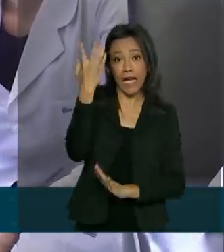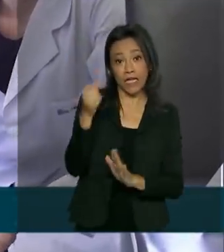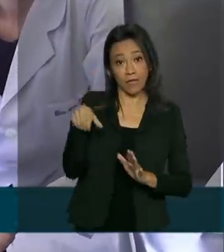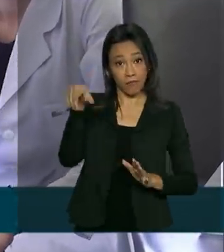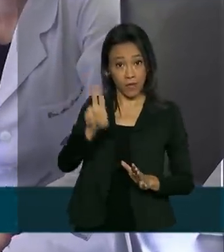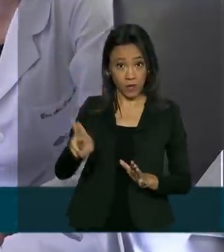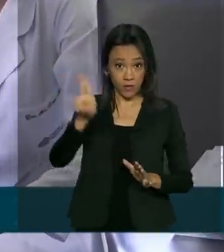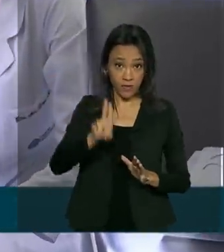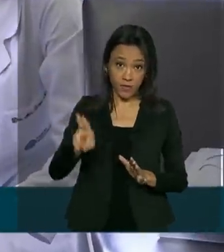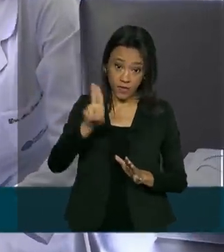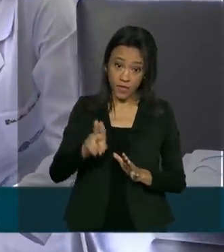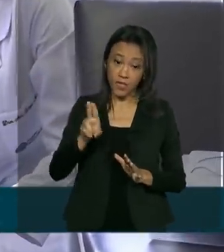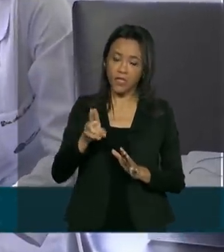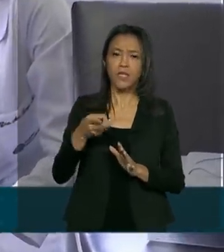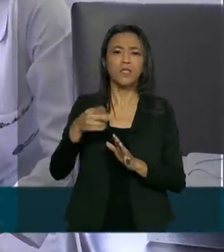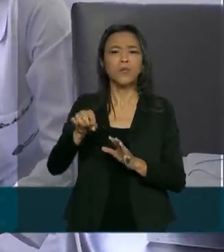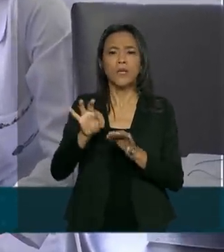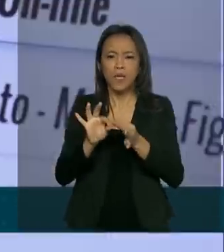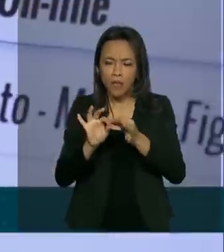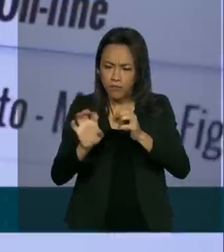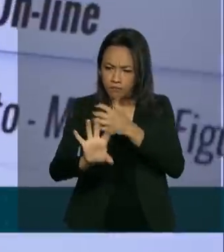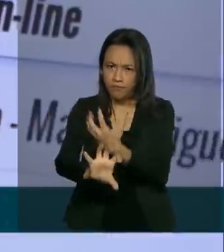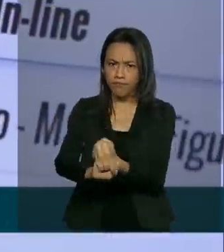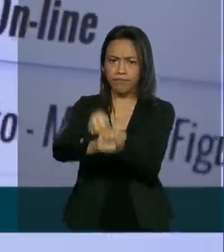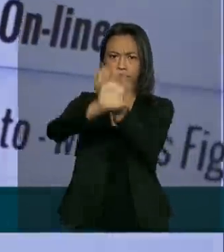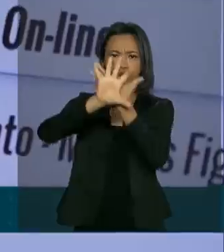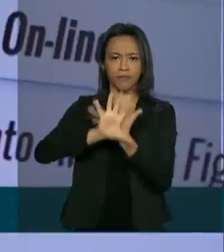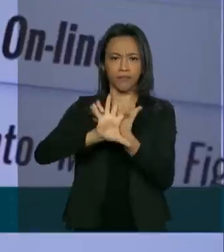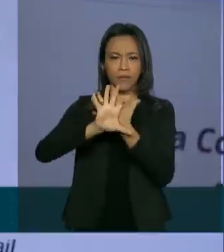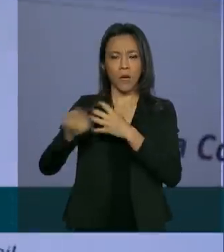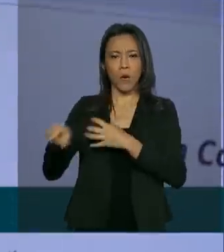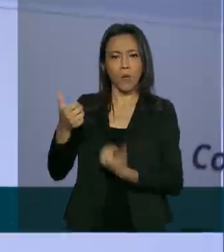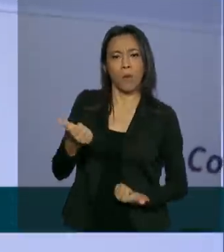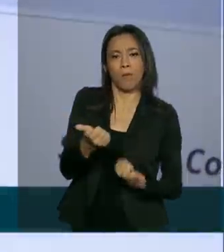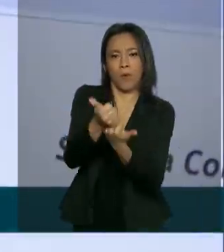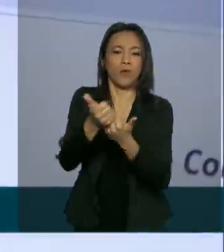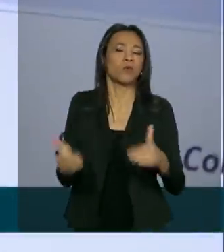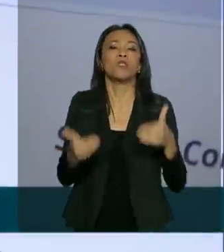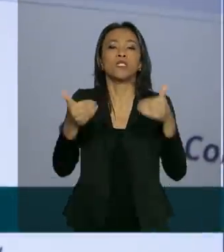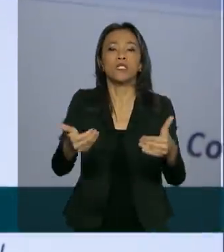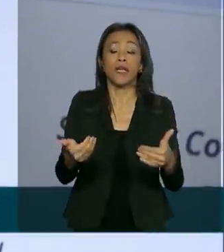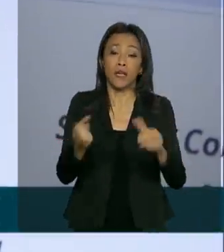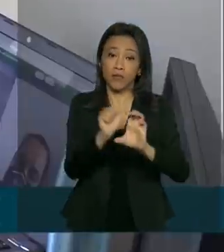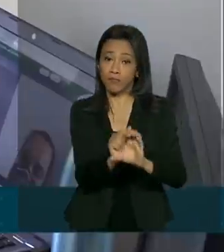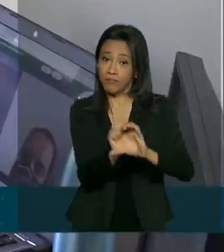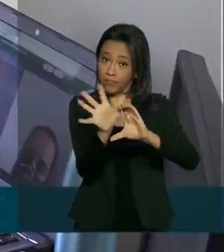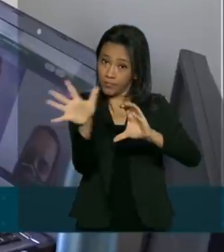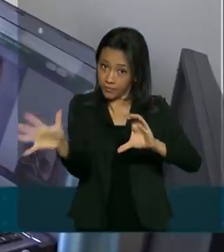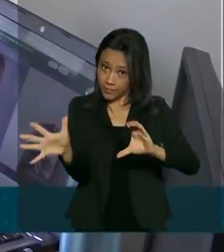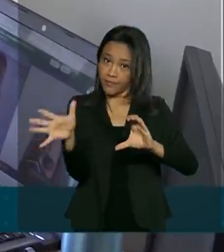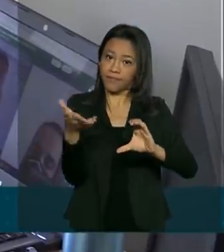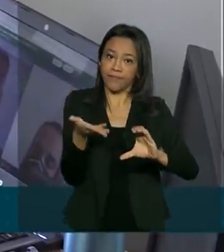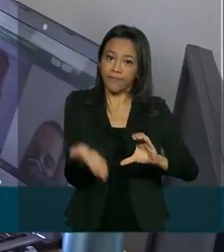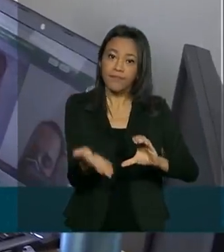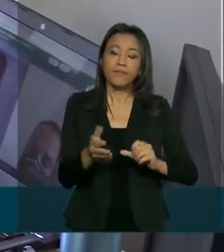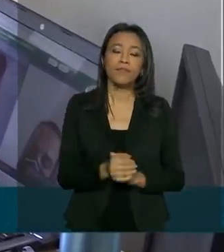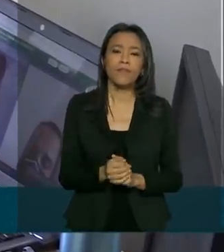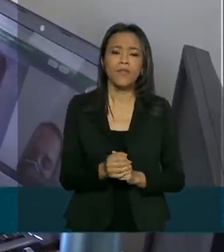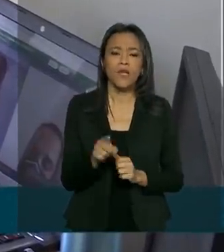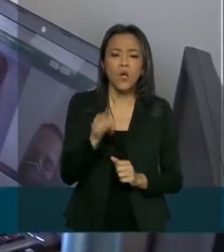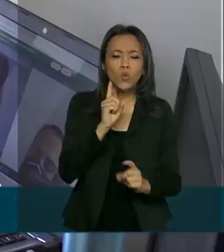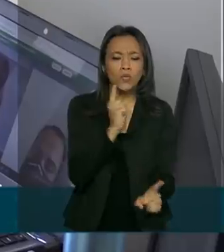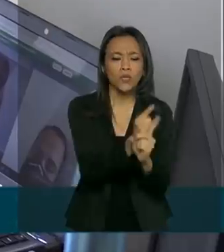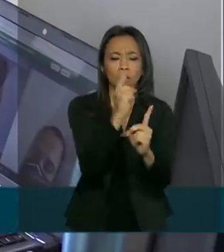de Telemedicina, com o apoio do Ministério da Ciência, Tecnologia, Inovações e Comunicações. Os